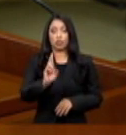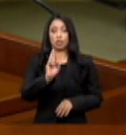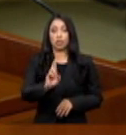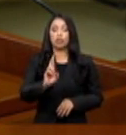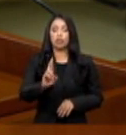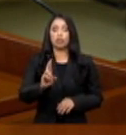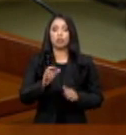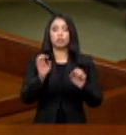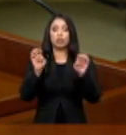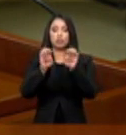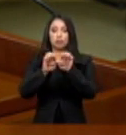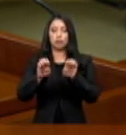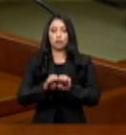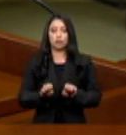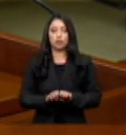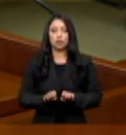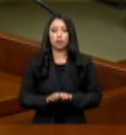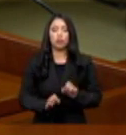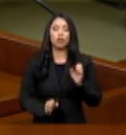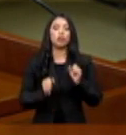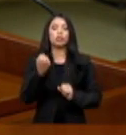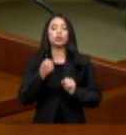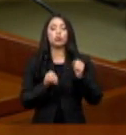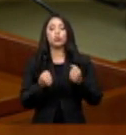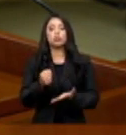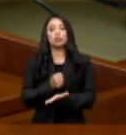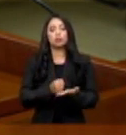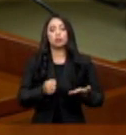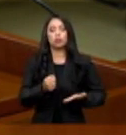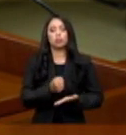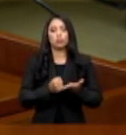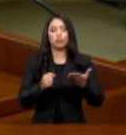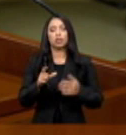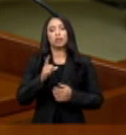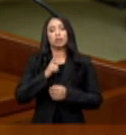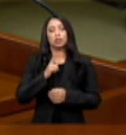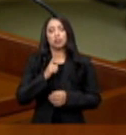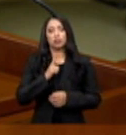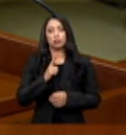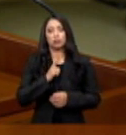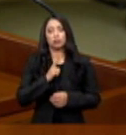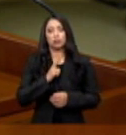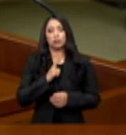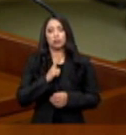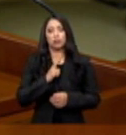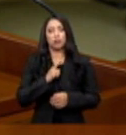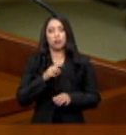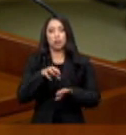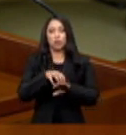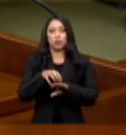de Infraestrutura e Indústria de Base, que congrega diversos atores que atuam no setor de infraestrutura